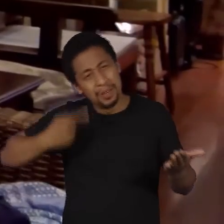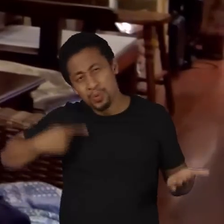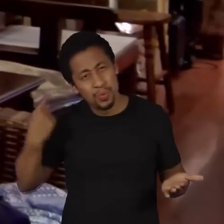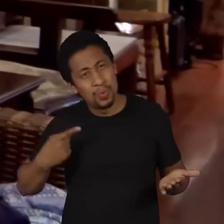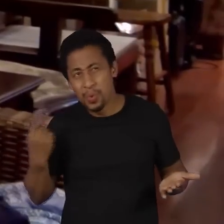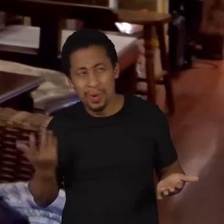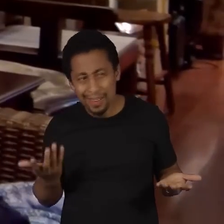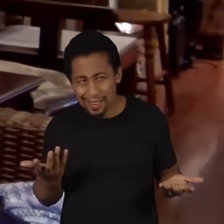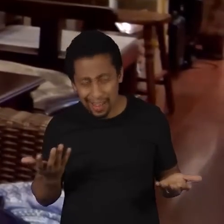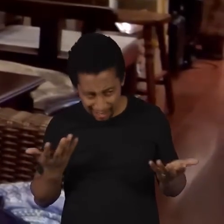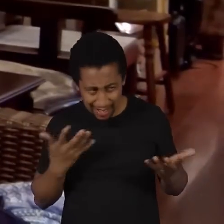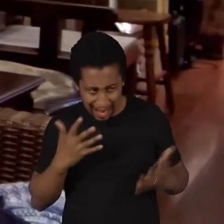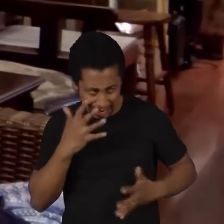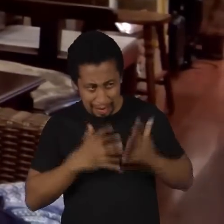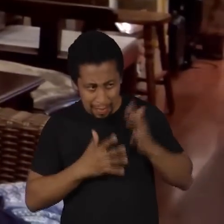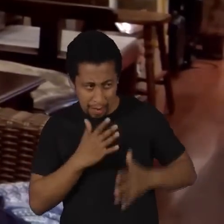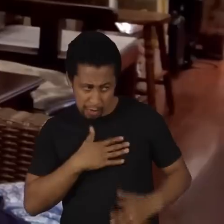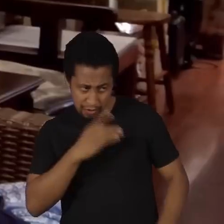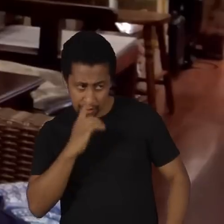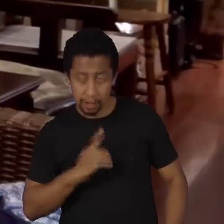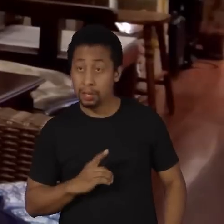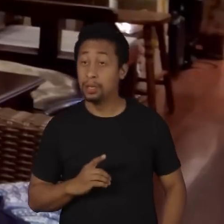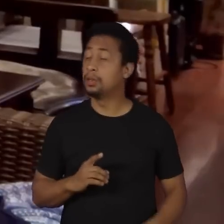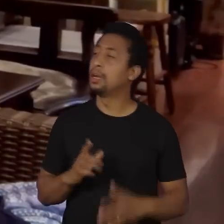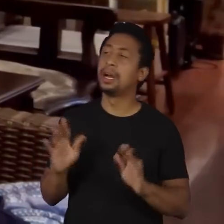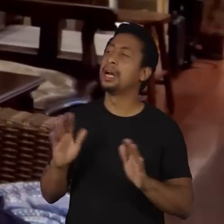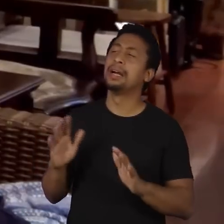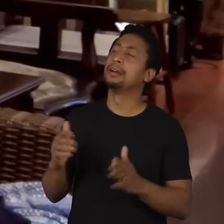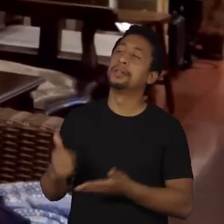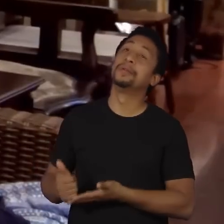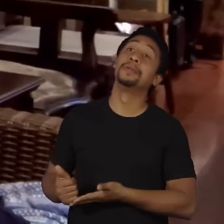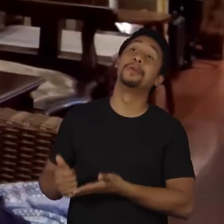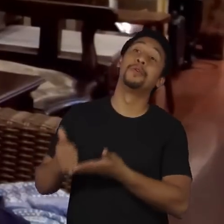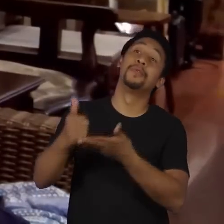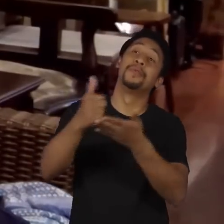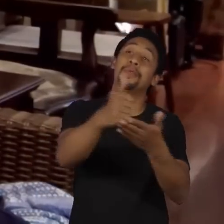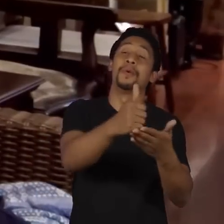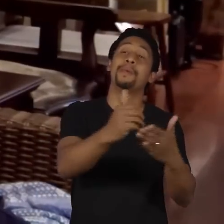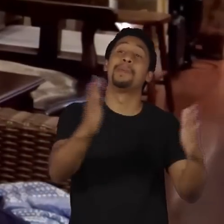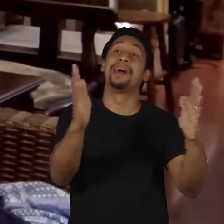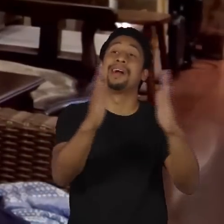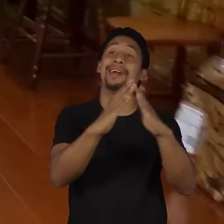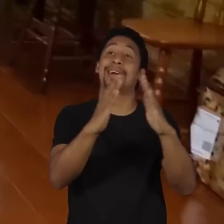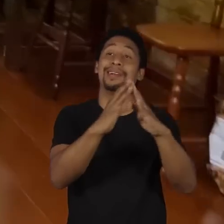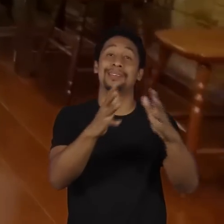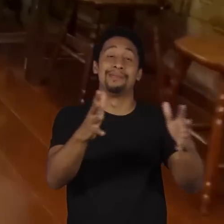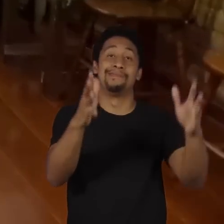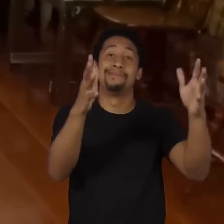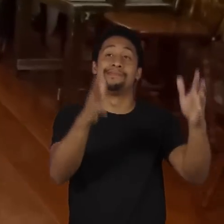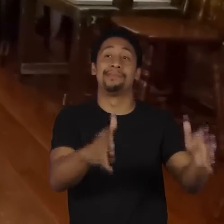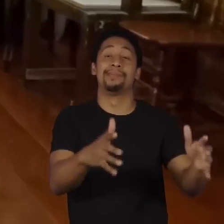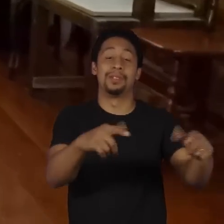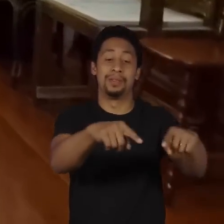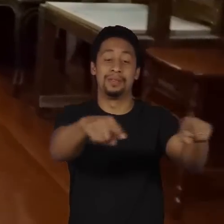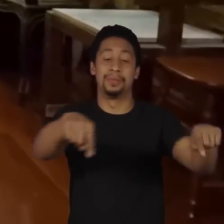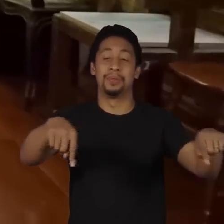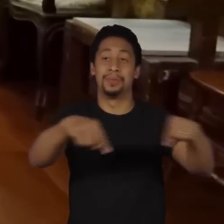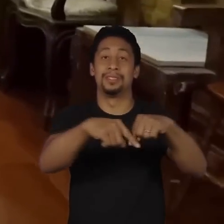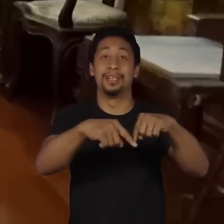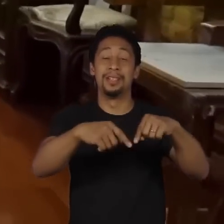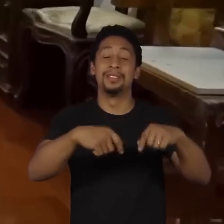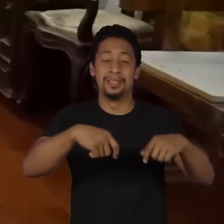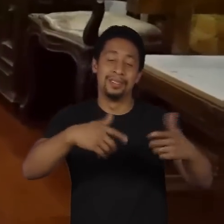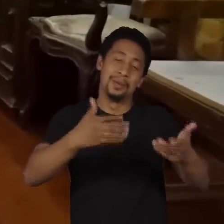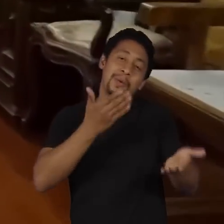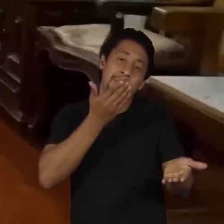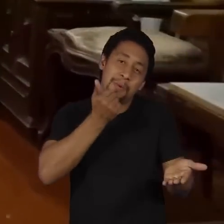pedindo minha direção? Aí ela levou para casa, né? E botou na sala de jantar. E todas